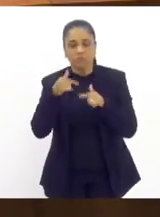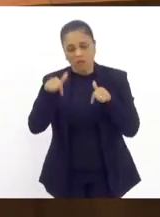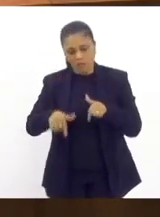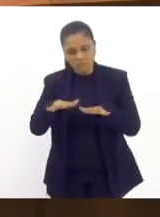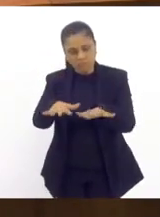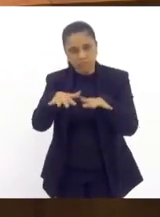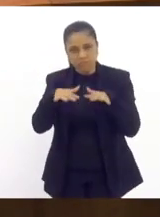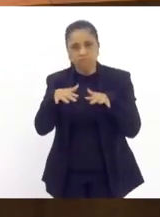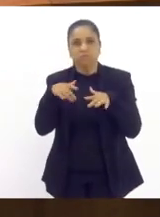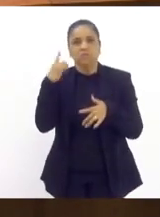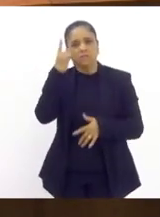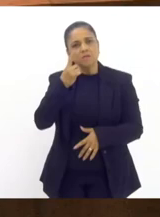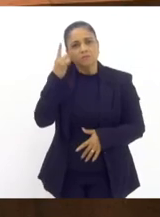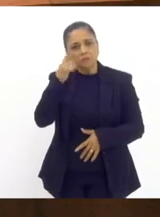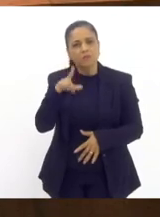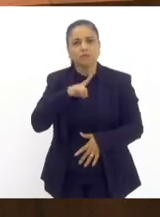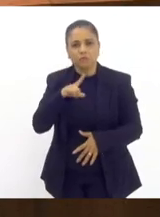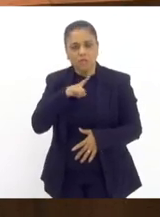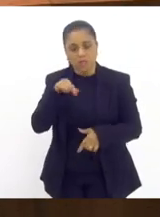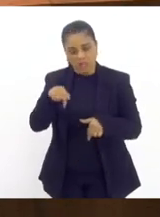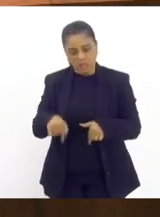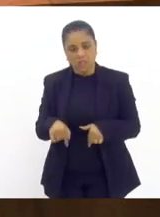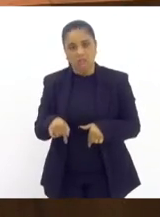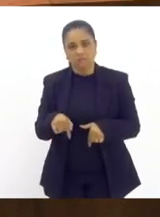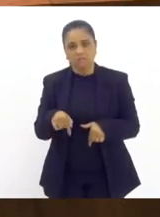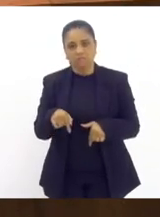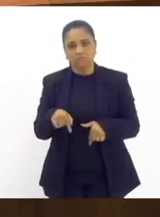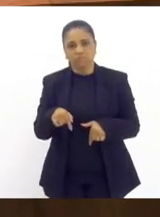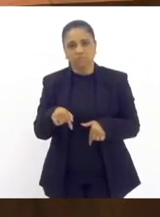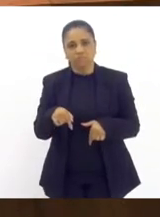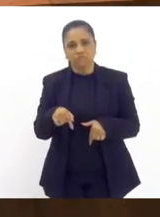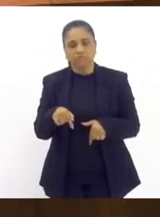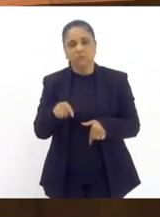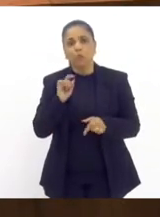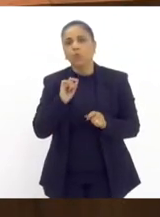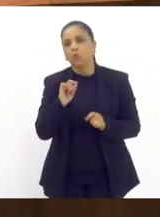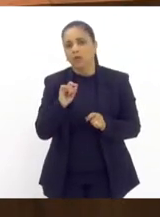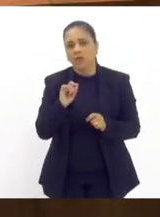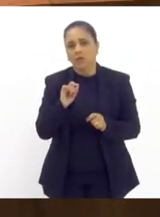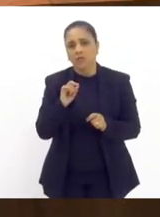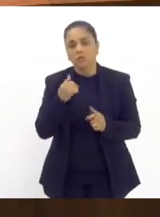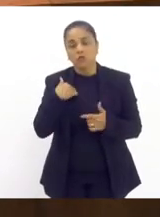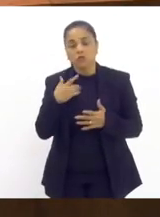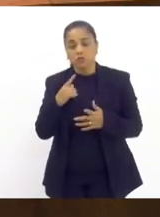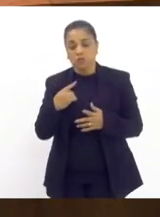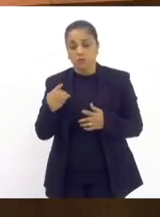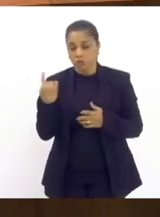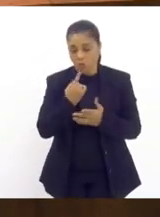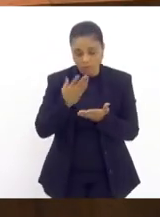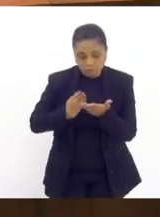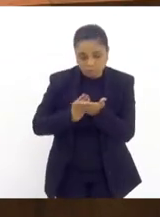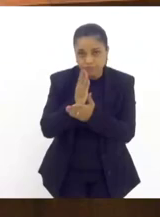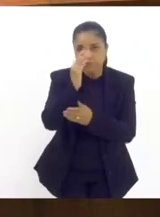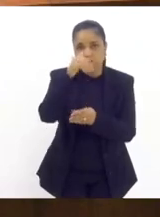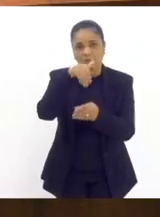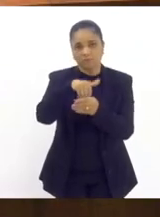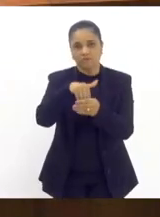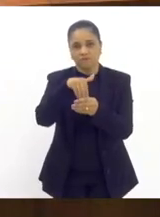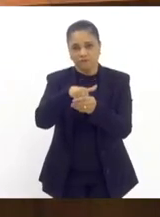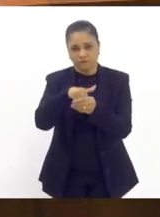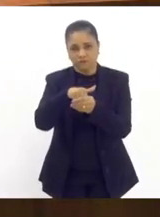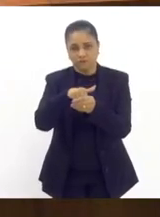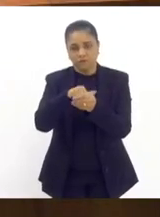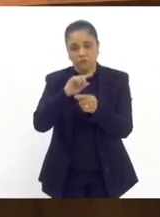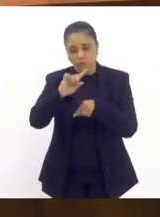porque essa casa fruto do seu fundo nós aprovamos no dia seguinte a tragédia